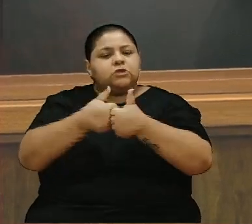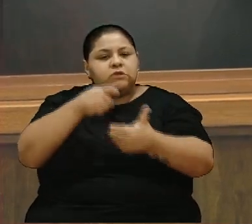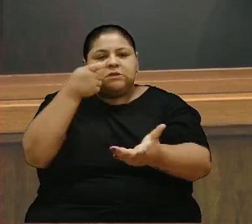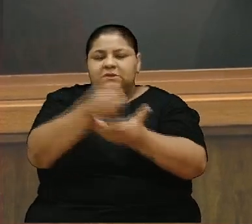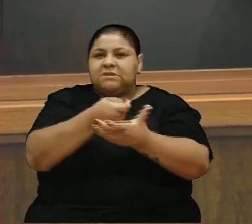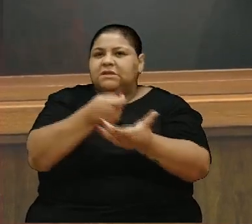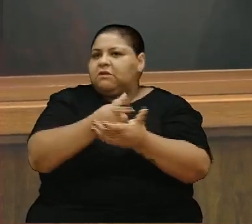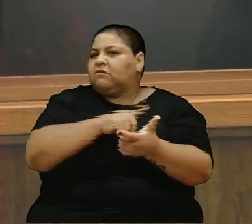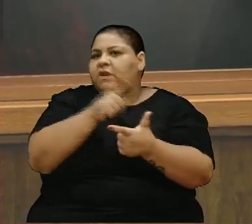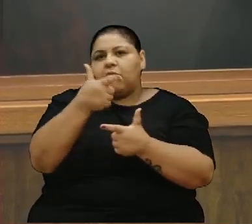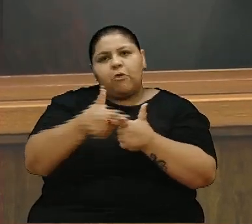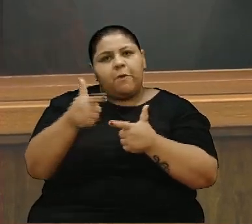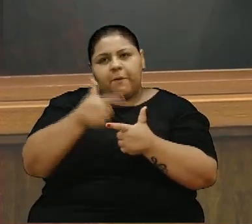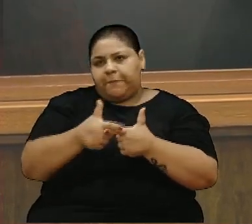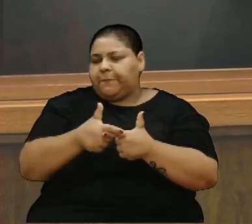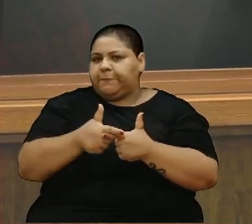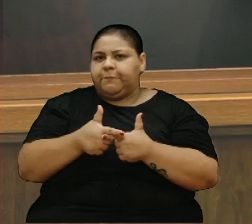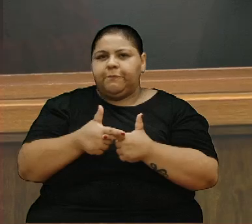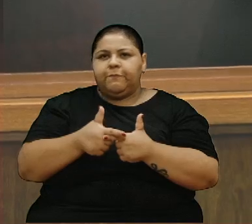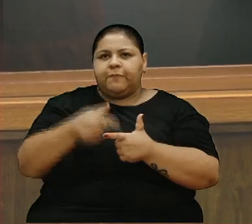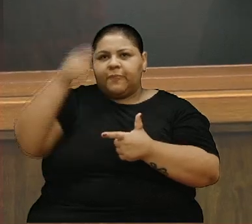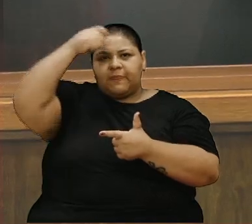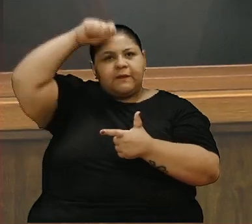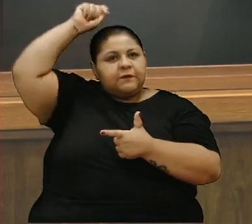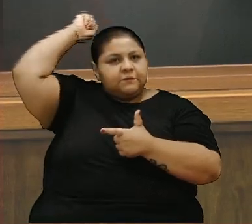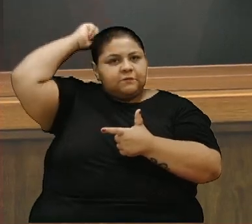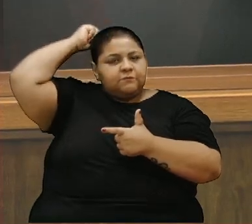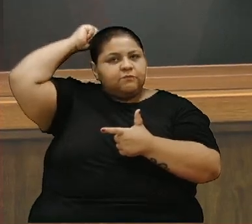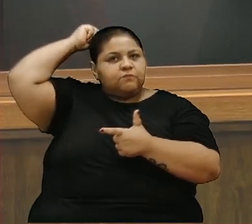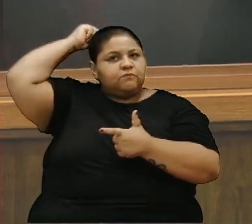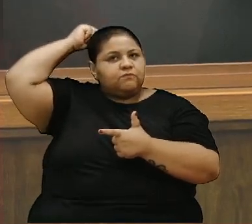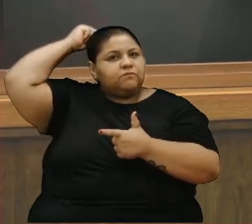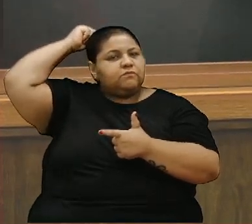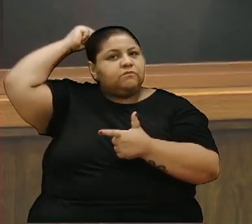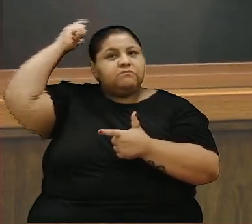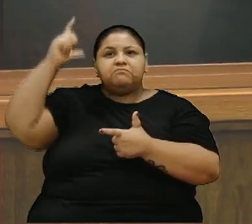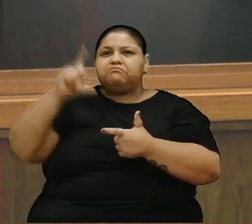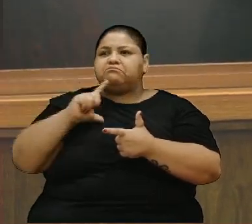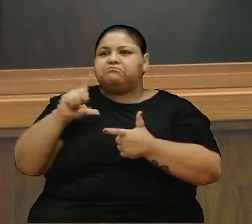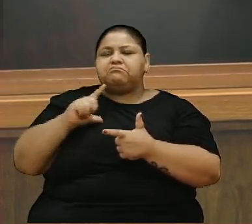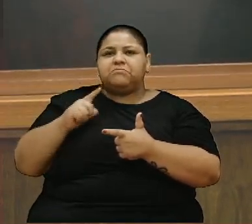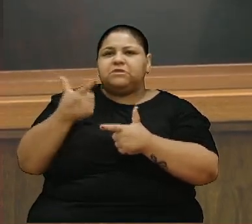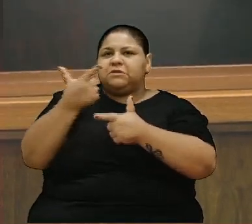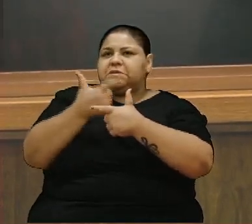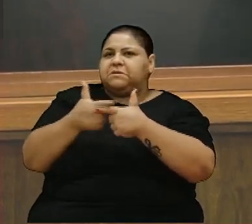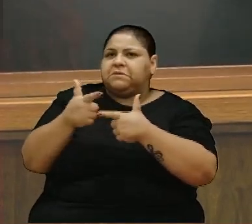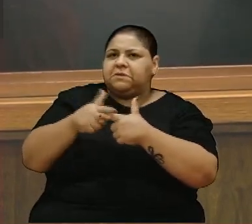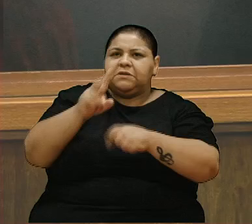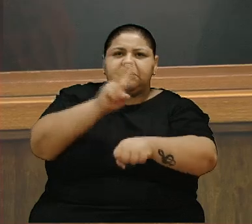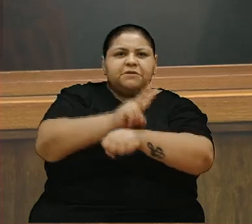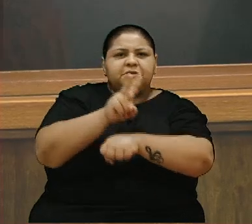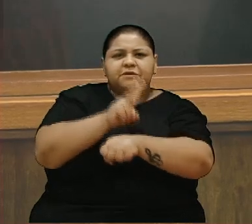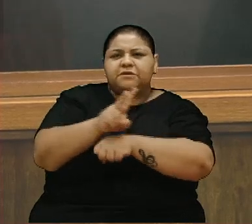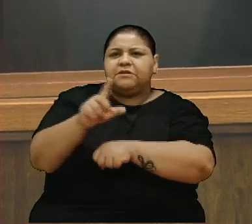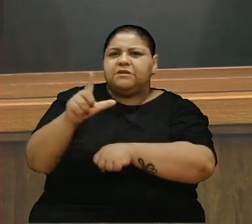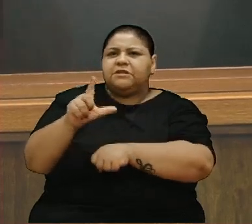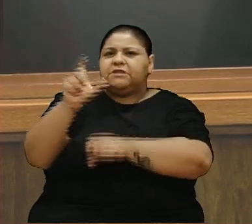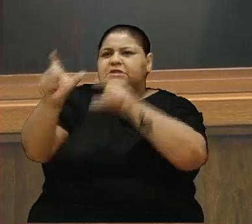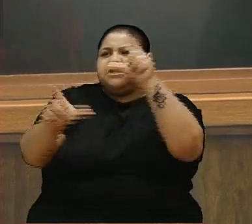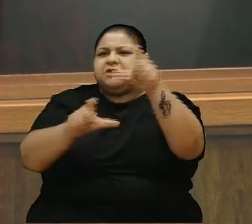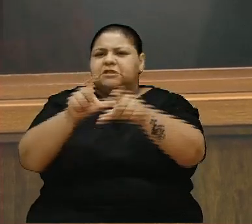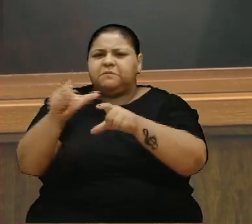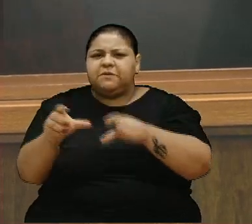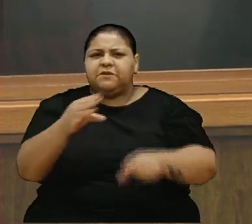não tem problema da UX, não vai ter esse tipo de questão de vagas. Tinha o pessoal da